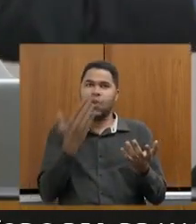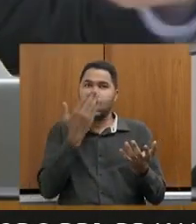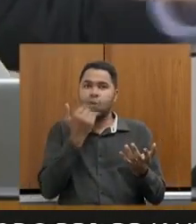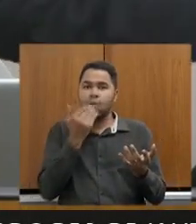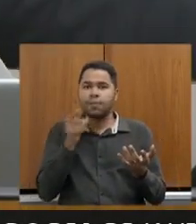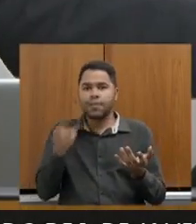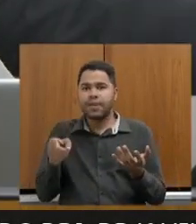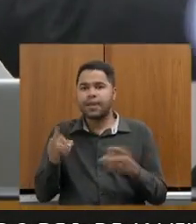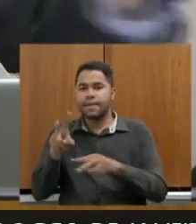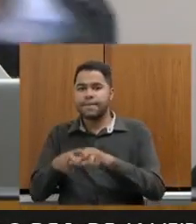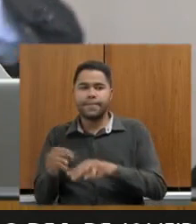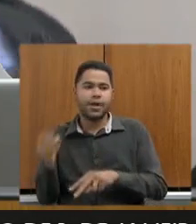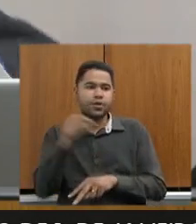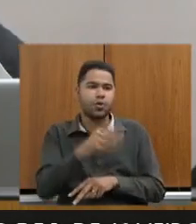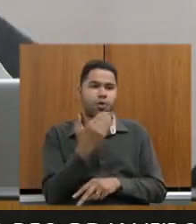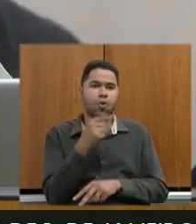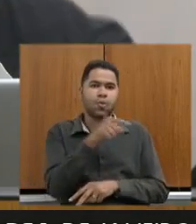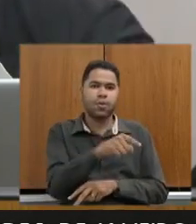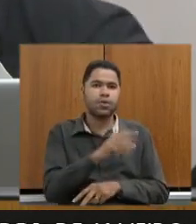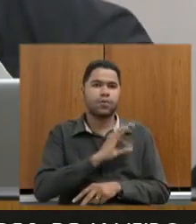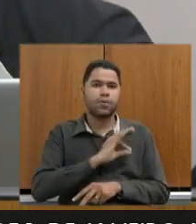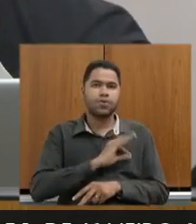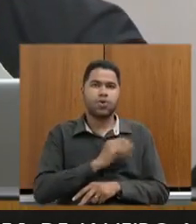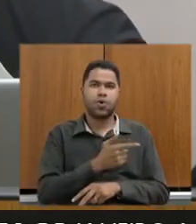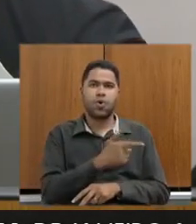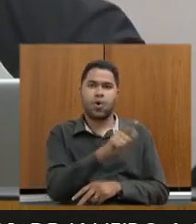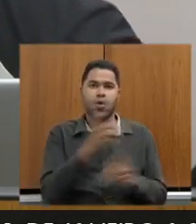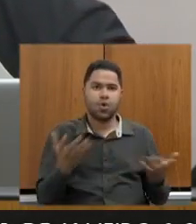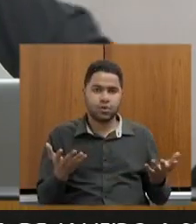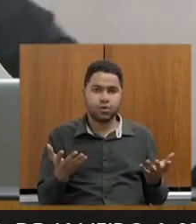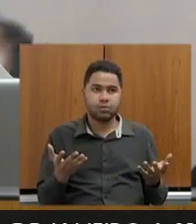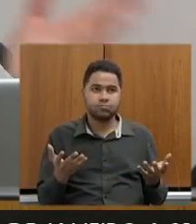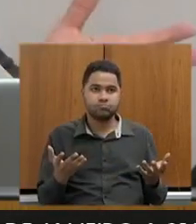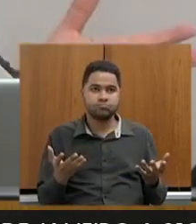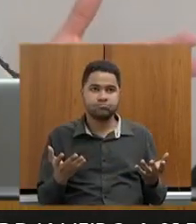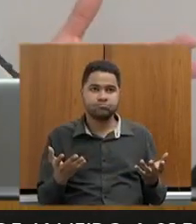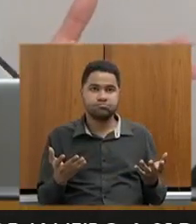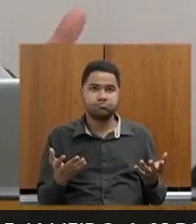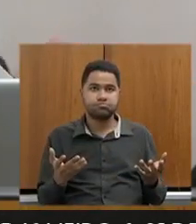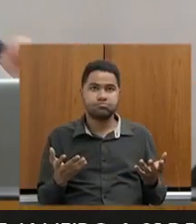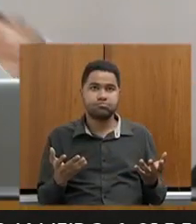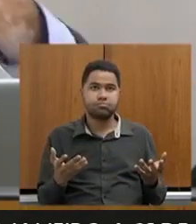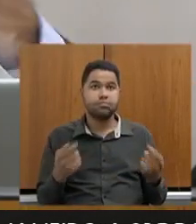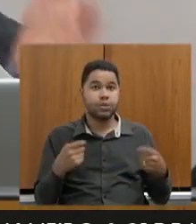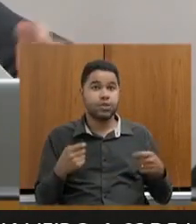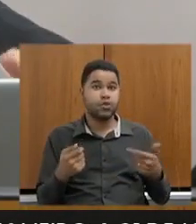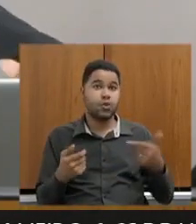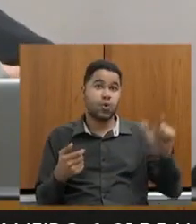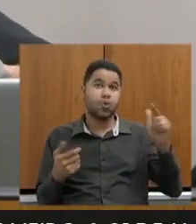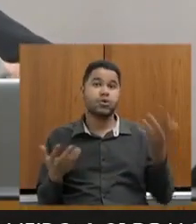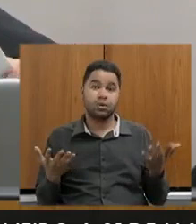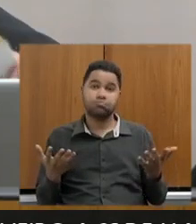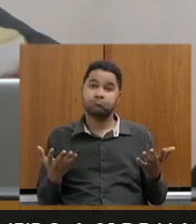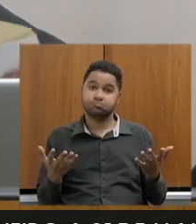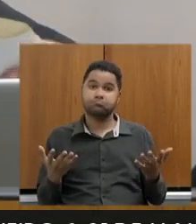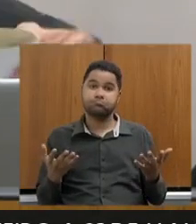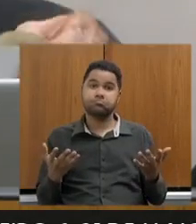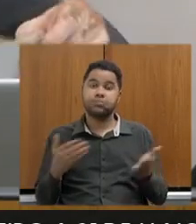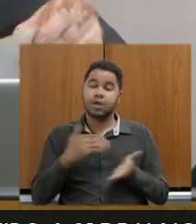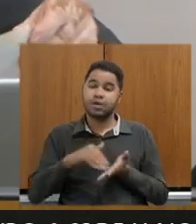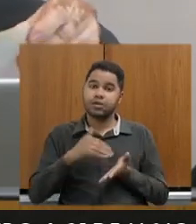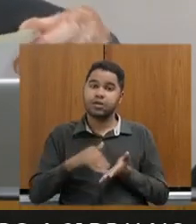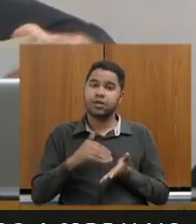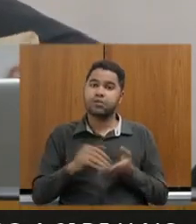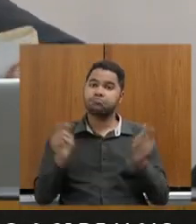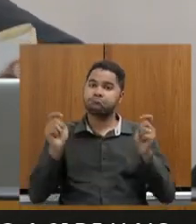comida que isso é para o preso é uma outra corrida que vai para os policiais penais e servidores administrativos deve ser outra que sim na